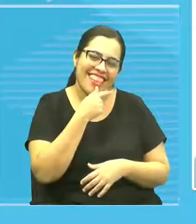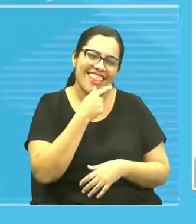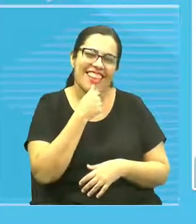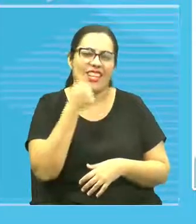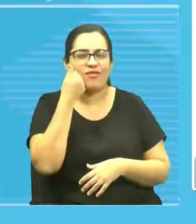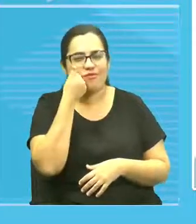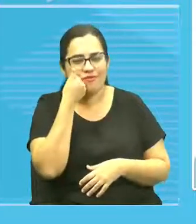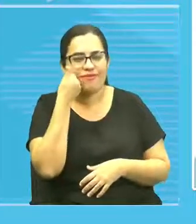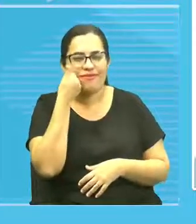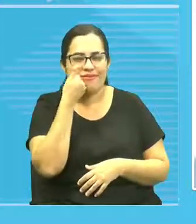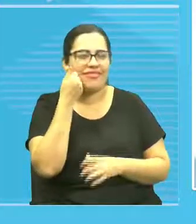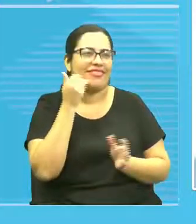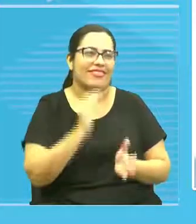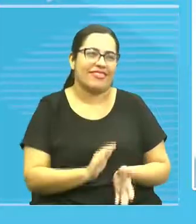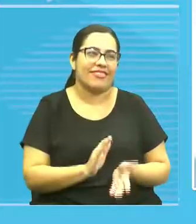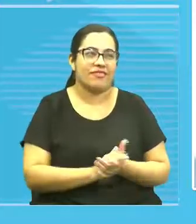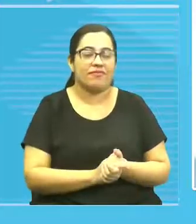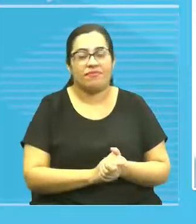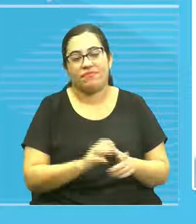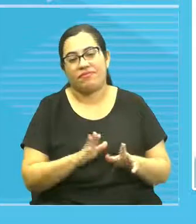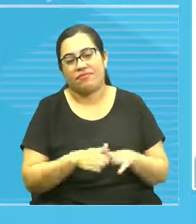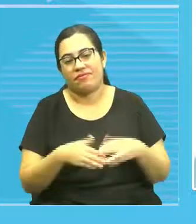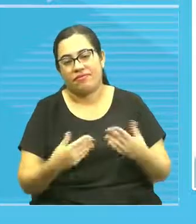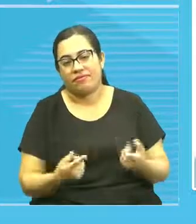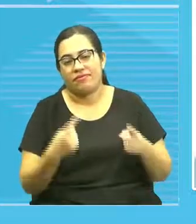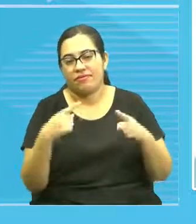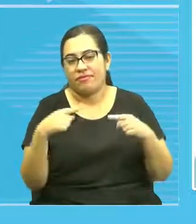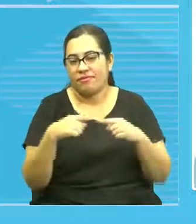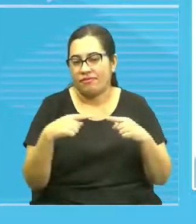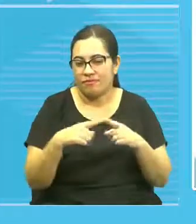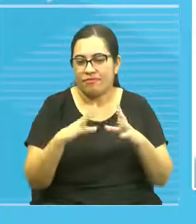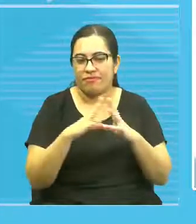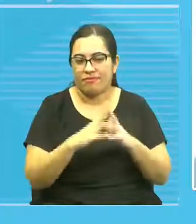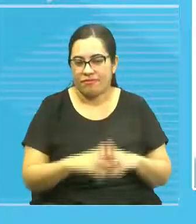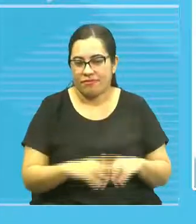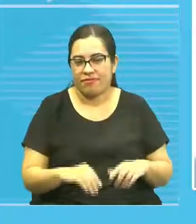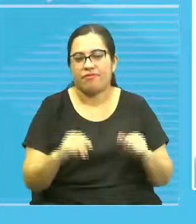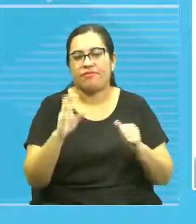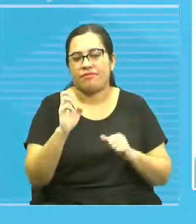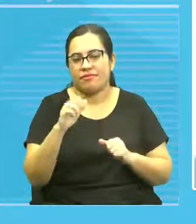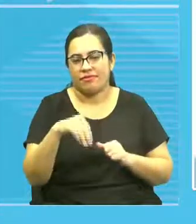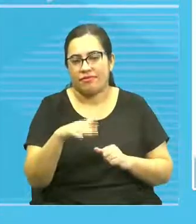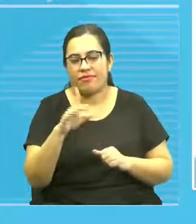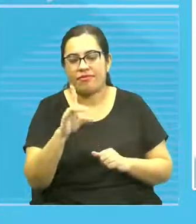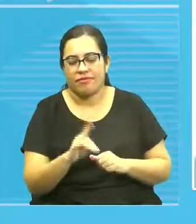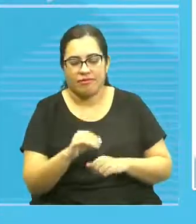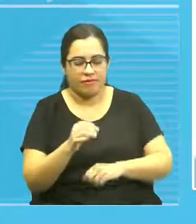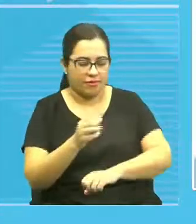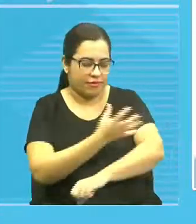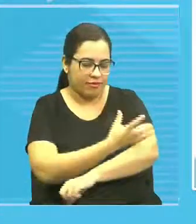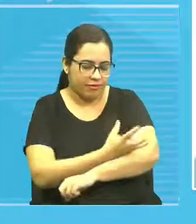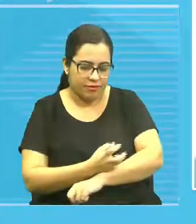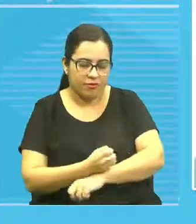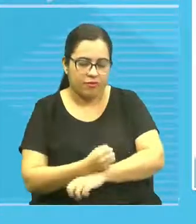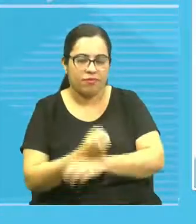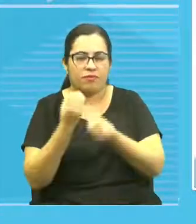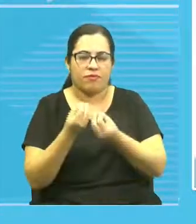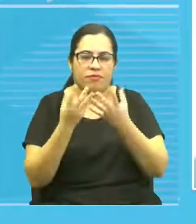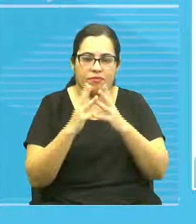morna. Então, um bom exemplo de dissolução endotérmica é a